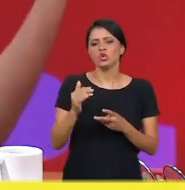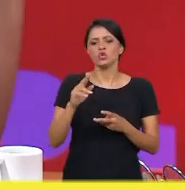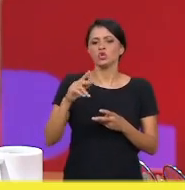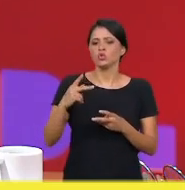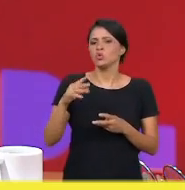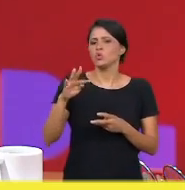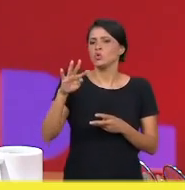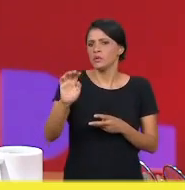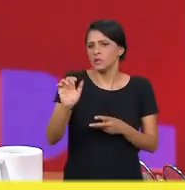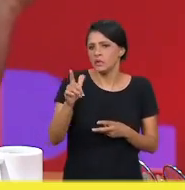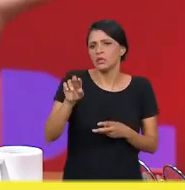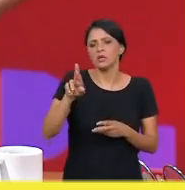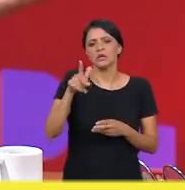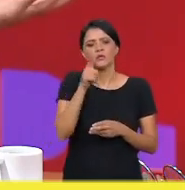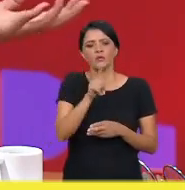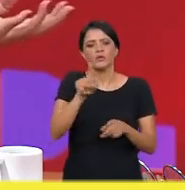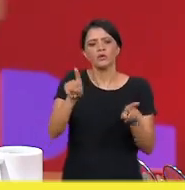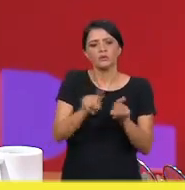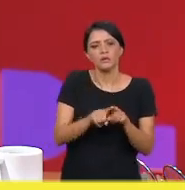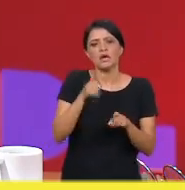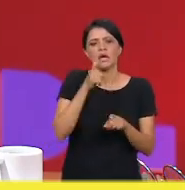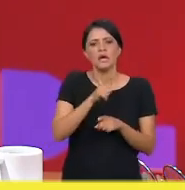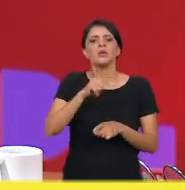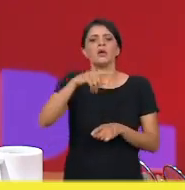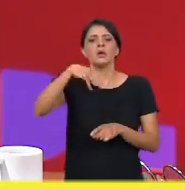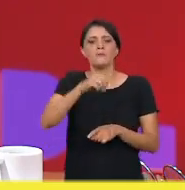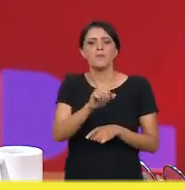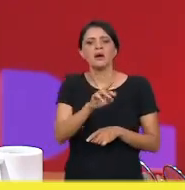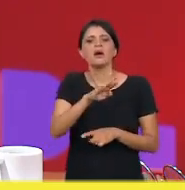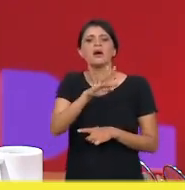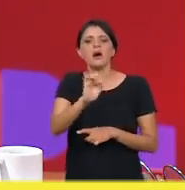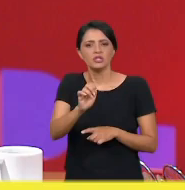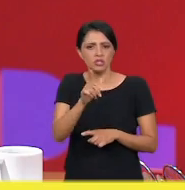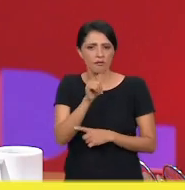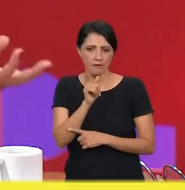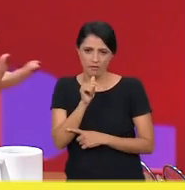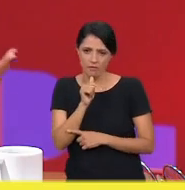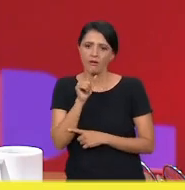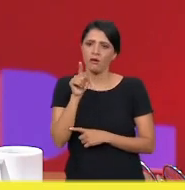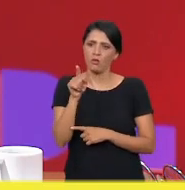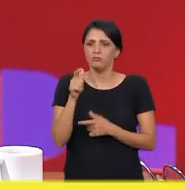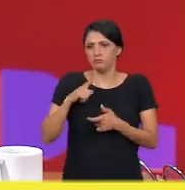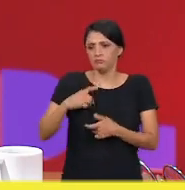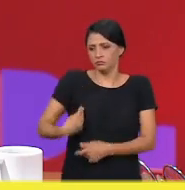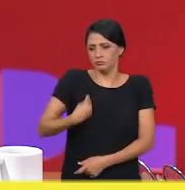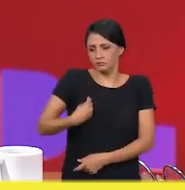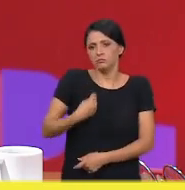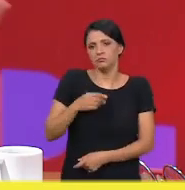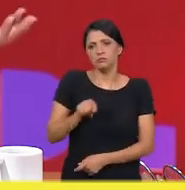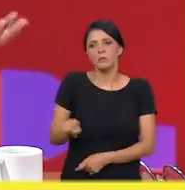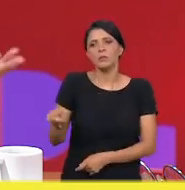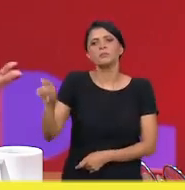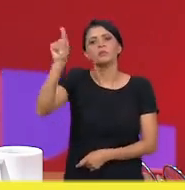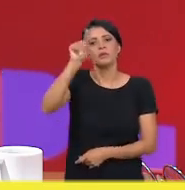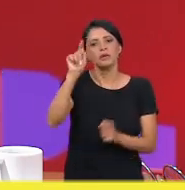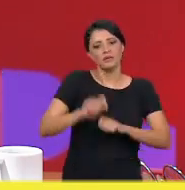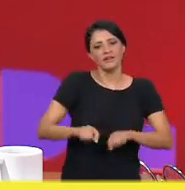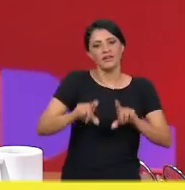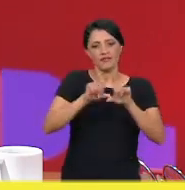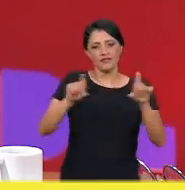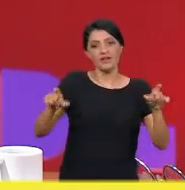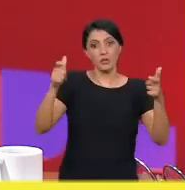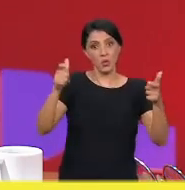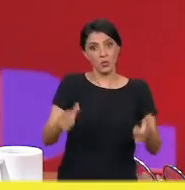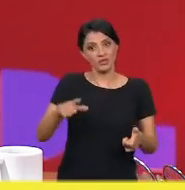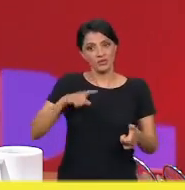agora recentemente água no subterrâneo de Marte. De Marte, isso. Então, a água tá aí. E a gente sempre tem aquela frase famosa, onde há